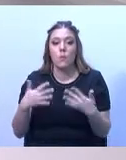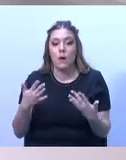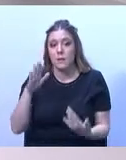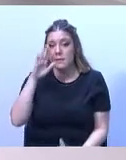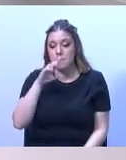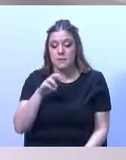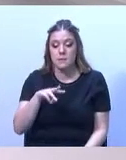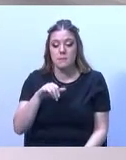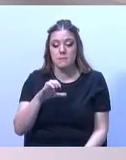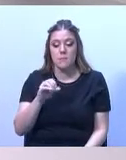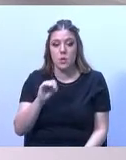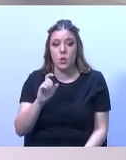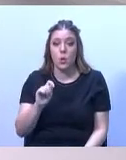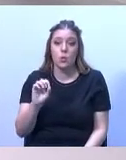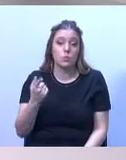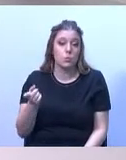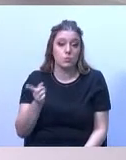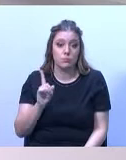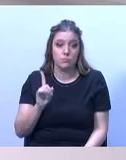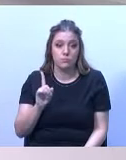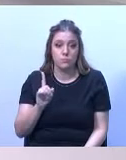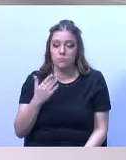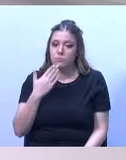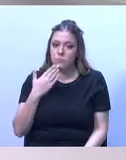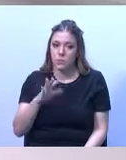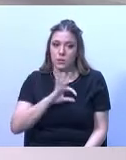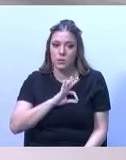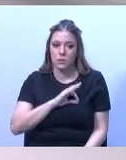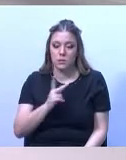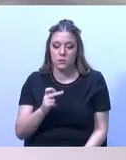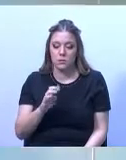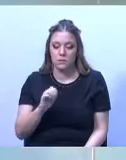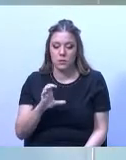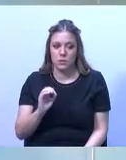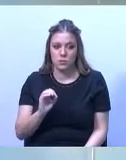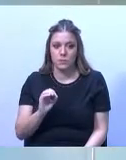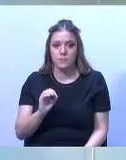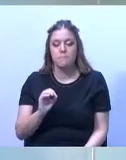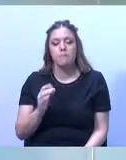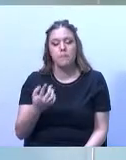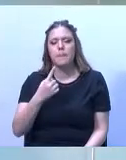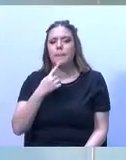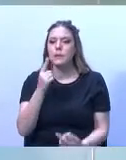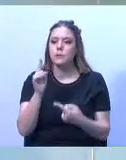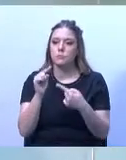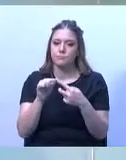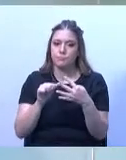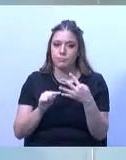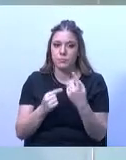micose. Muito obrigado, Sr. Vasco. Muito obrigado, Sr. Vasco. Portanto, referiu alguns